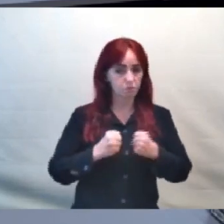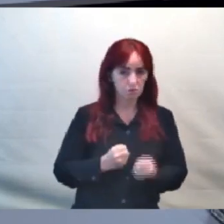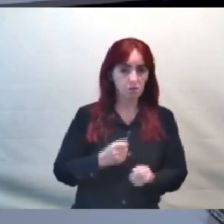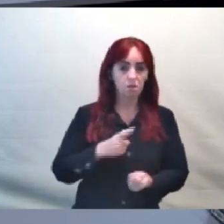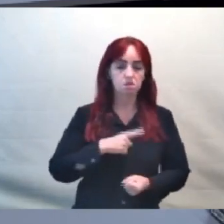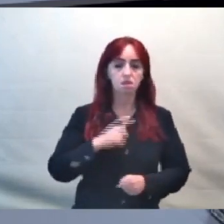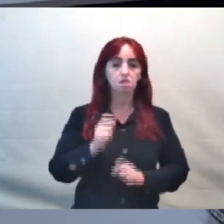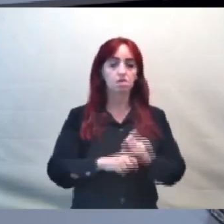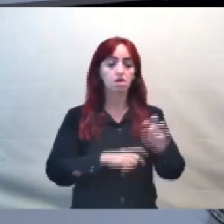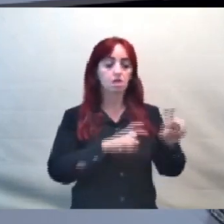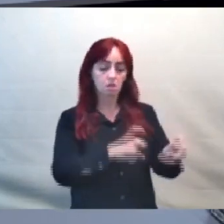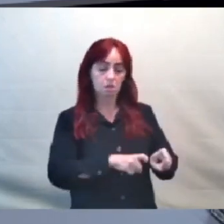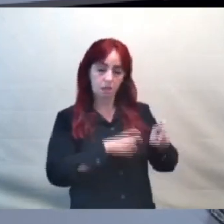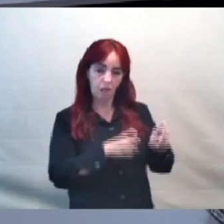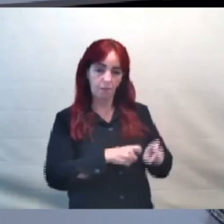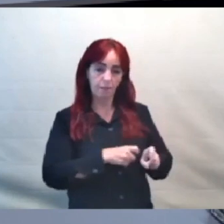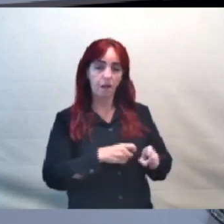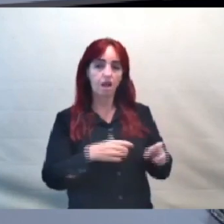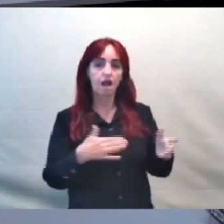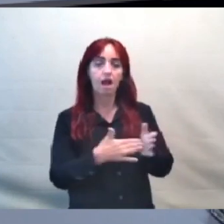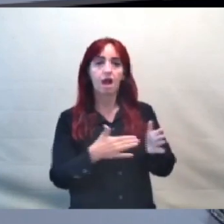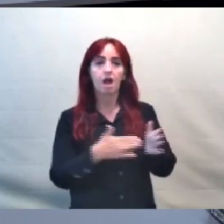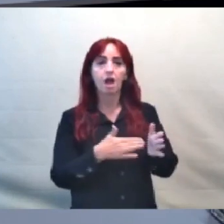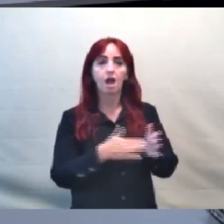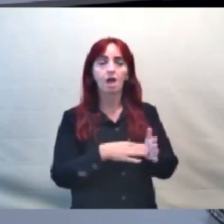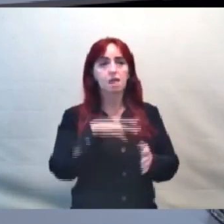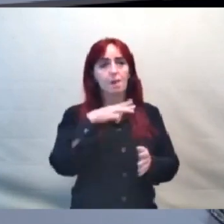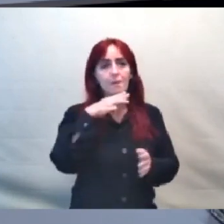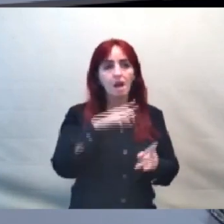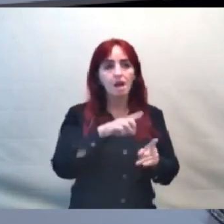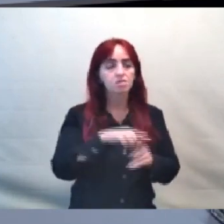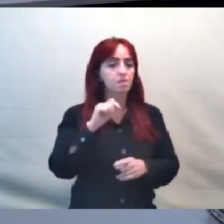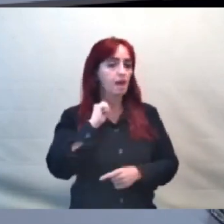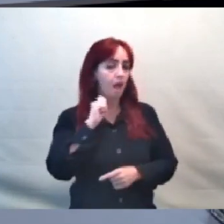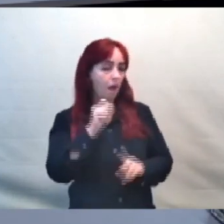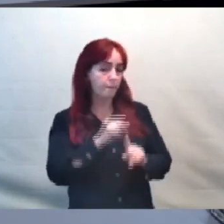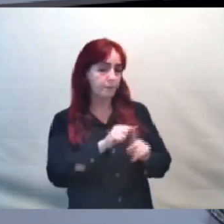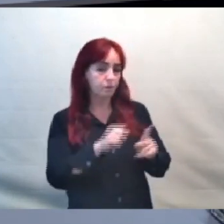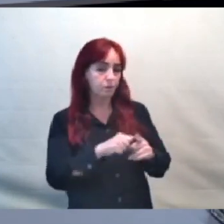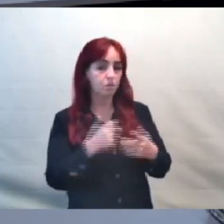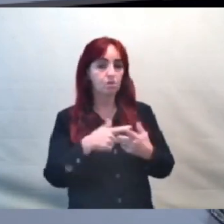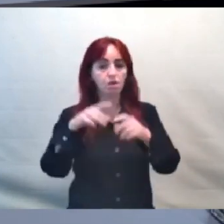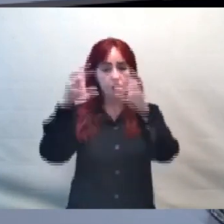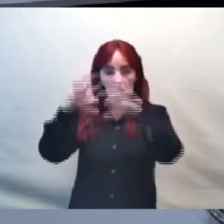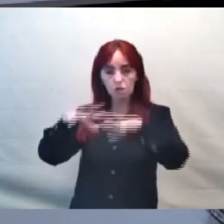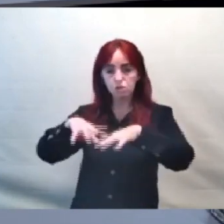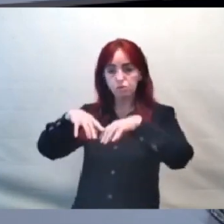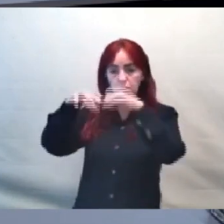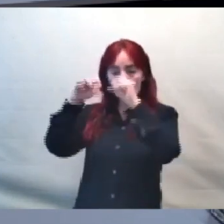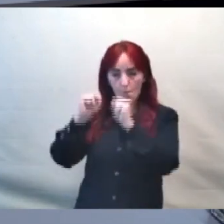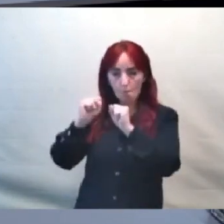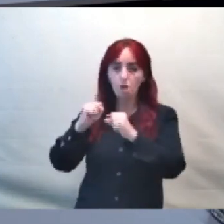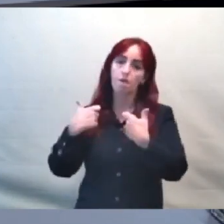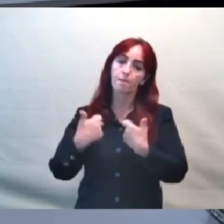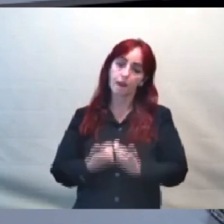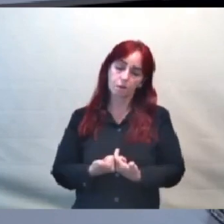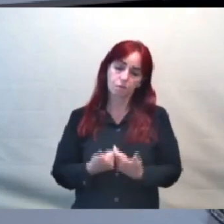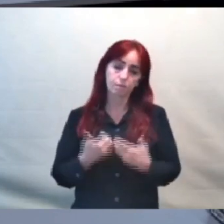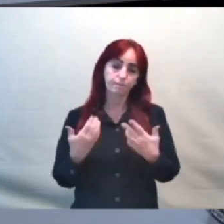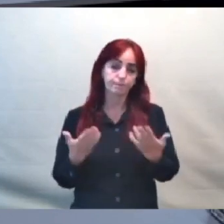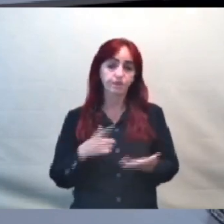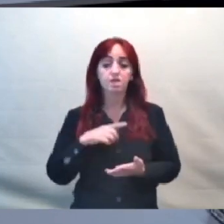março e abril, até porque as chuvas dão um pouco mais de trégua e a nossa produtividade aumenta. Se a senhora tiver a relação, eu consigo,